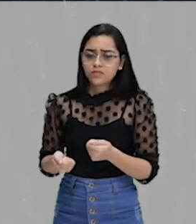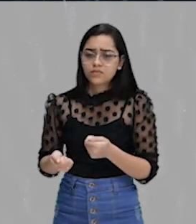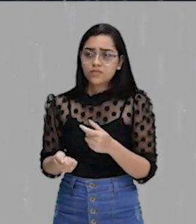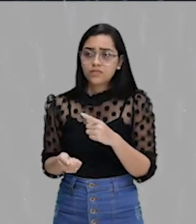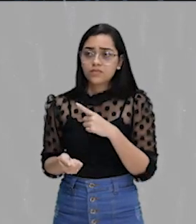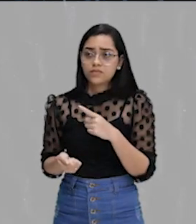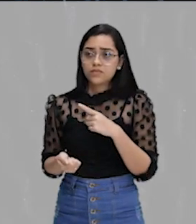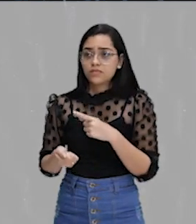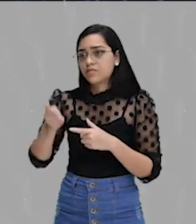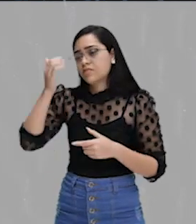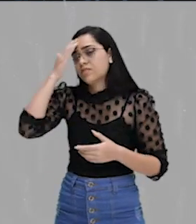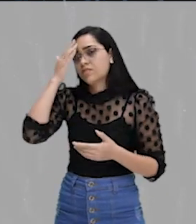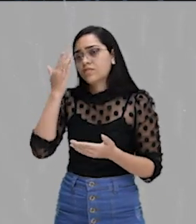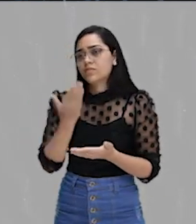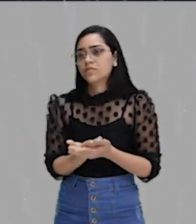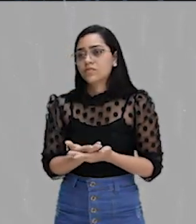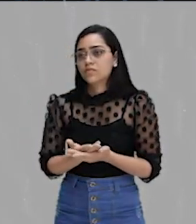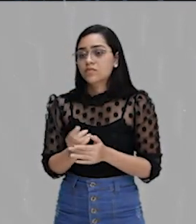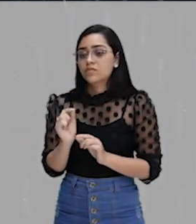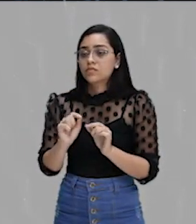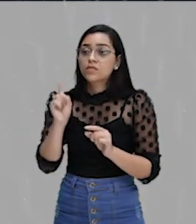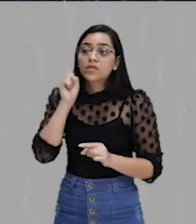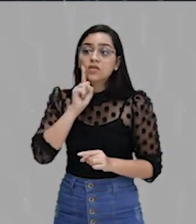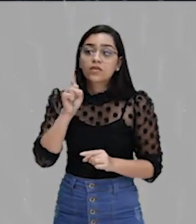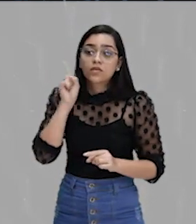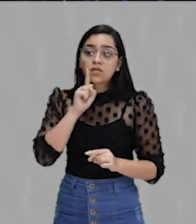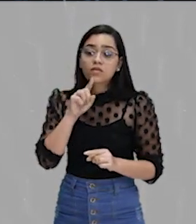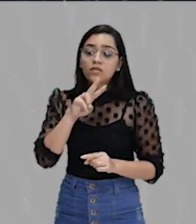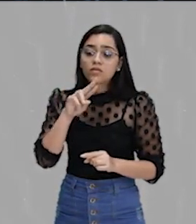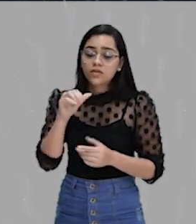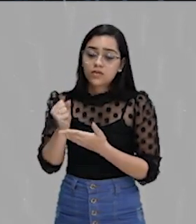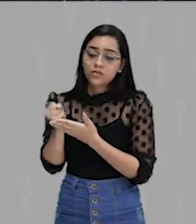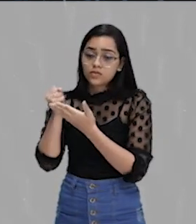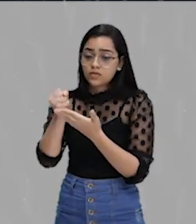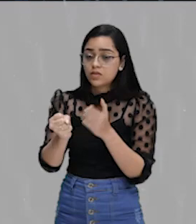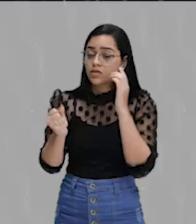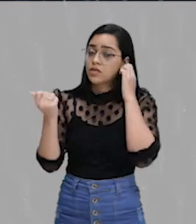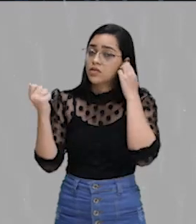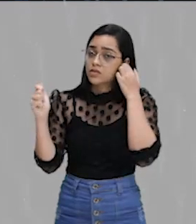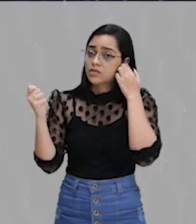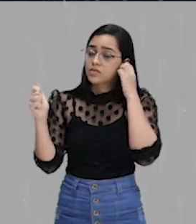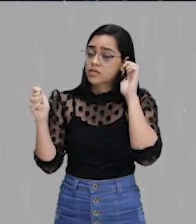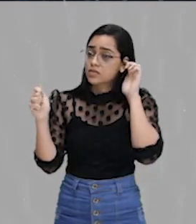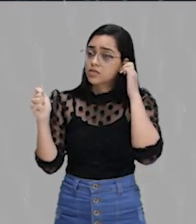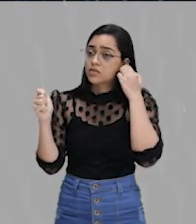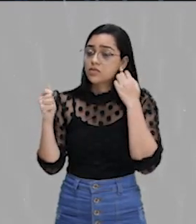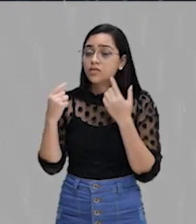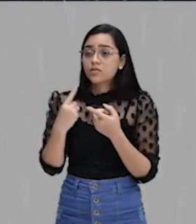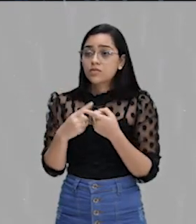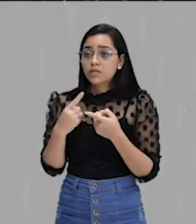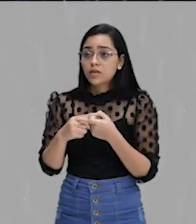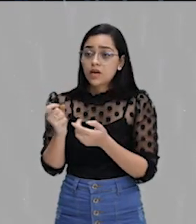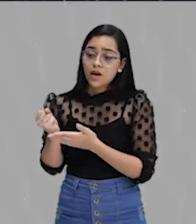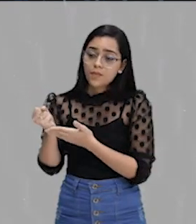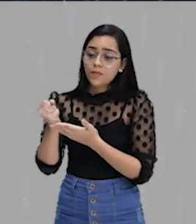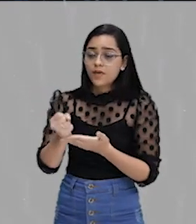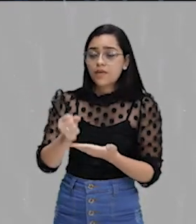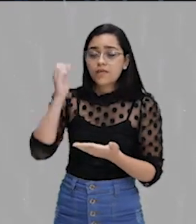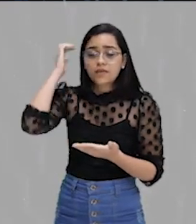argentina, acreditava até que os Estados Unidos iriam ficar ao lado da Argentina, até porque os Estados Unidos